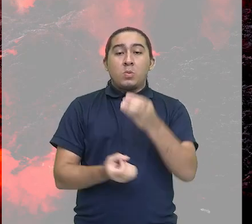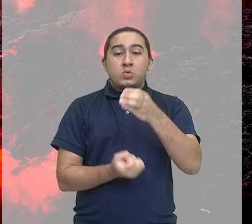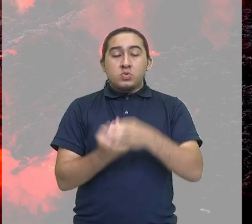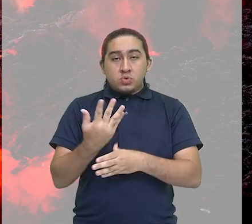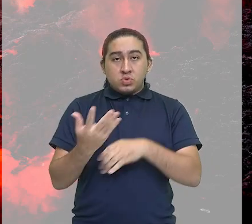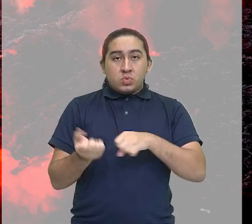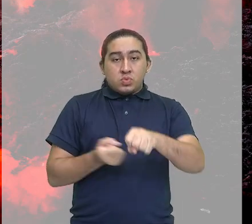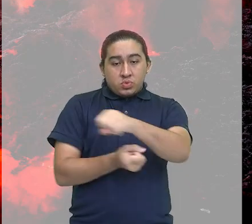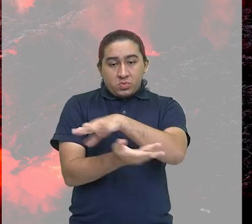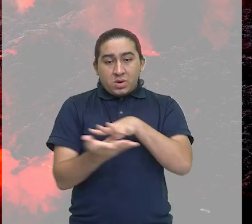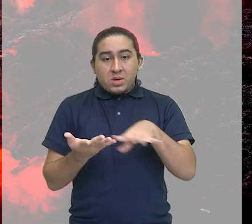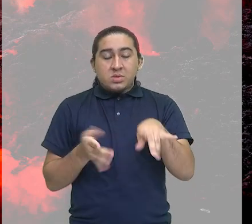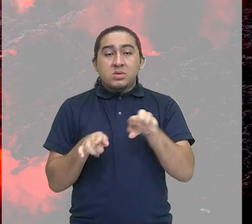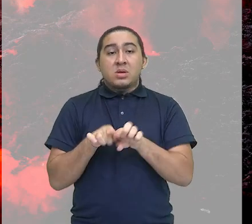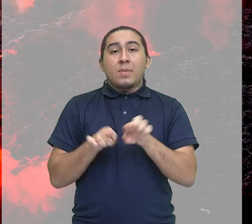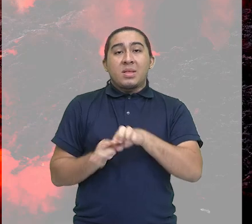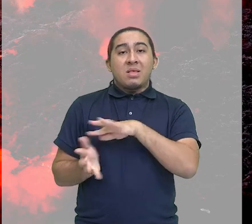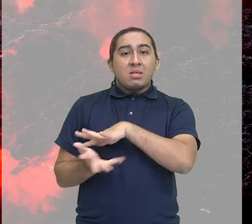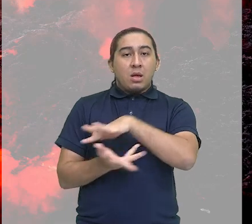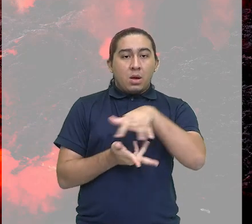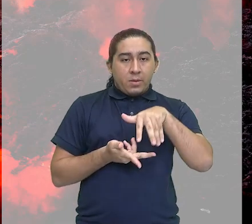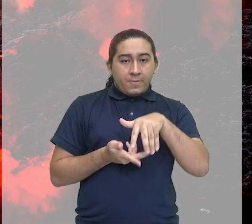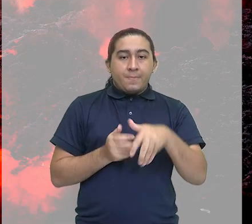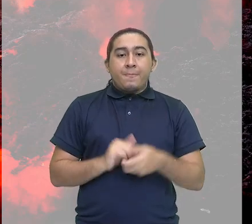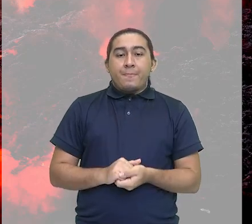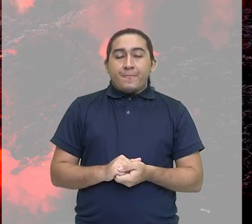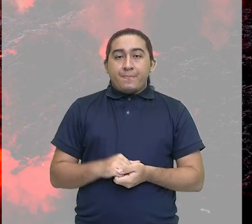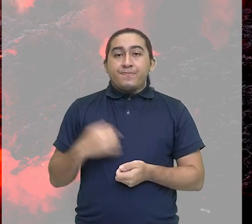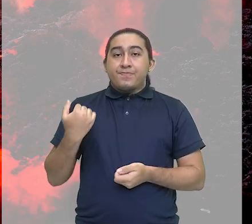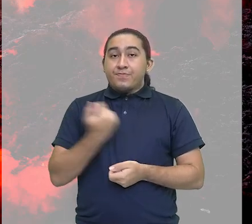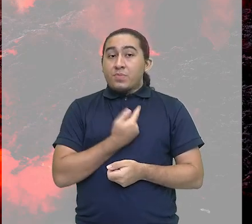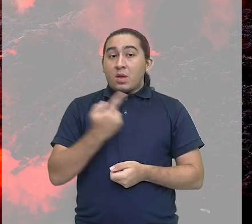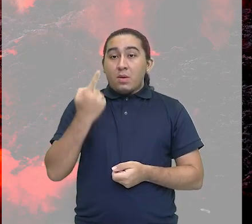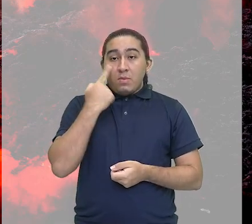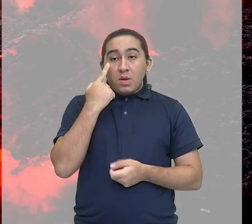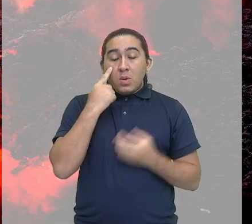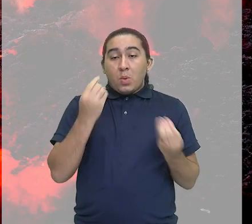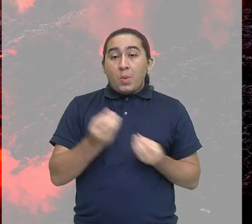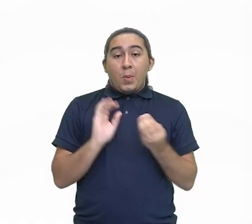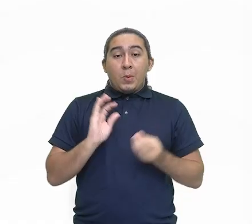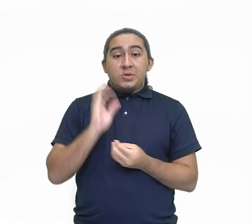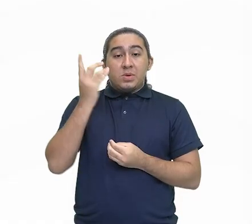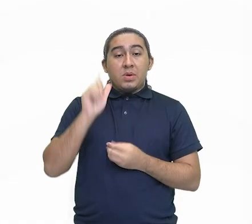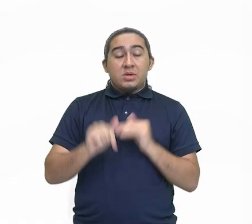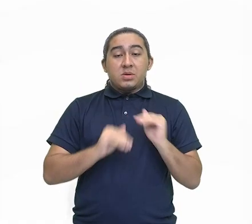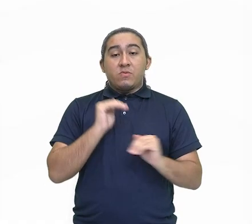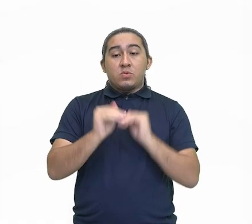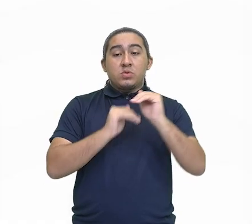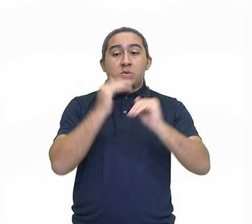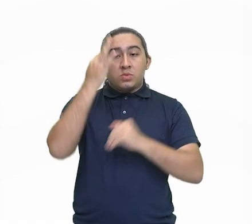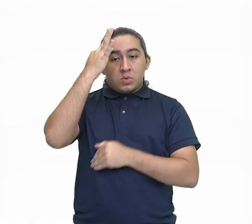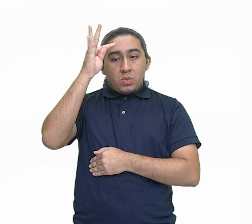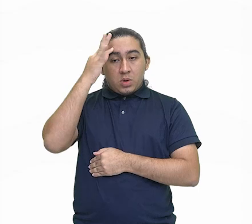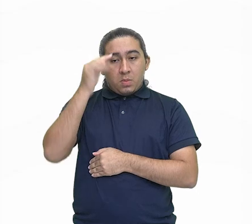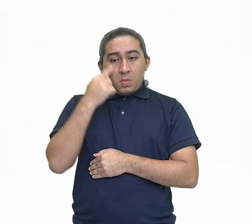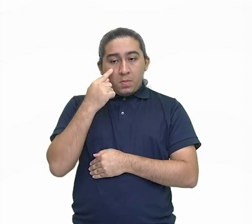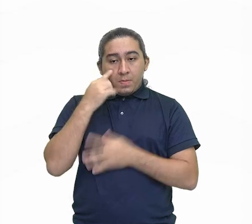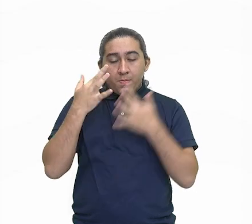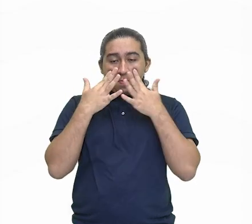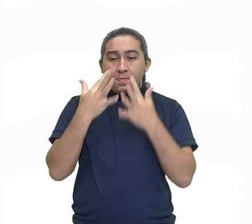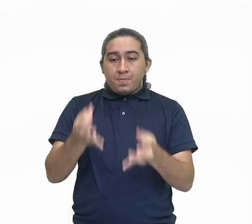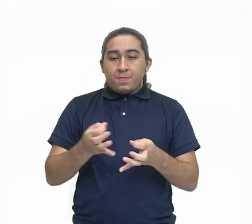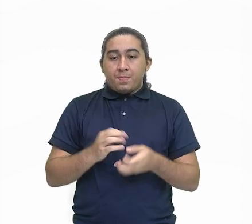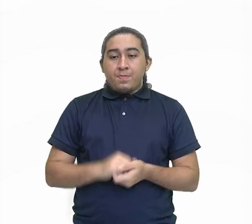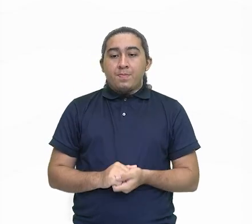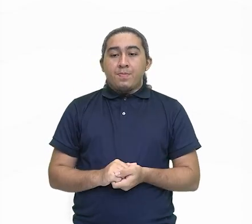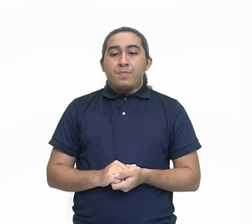do universo e da Terra primitiva. E aí nós vamos ver como que ocorreu essa evolução da teoria do Big Bang. Veja aí que